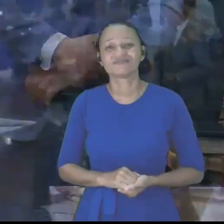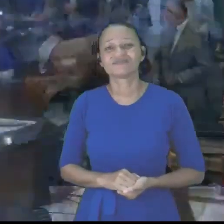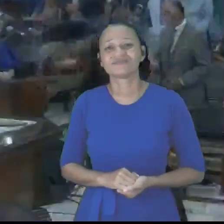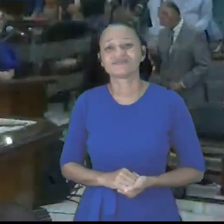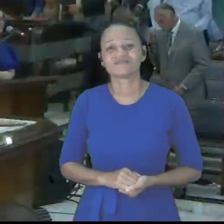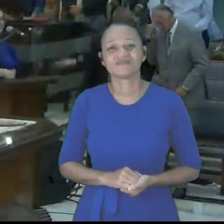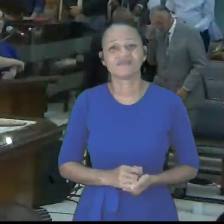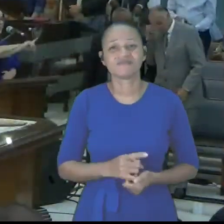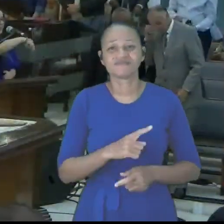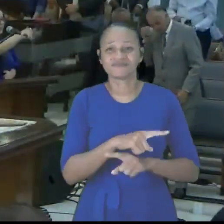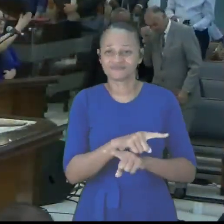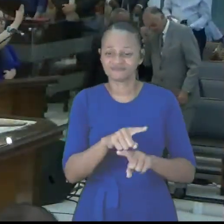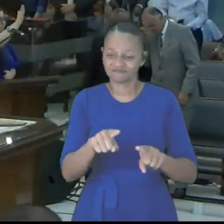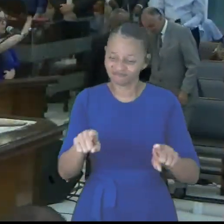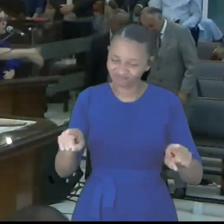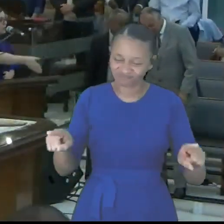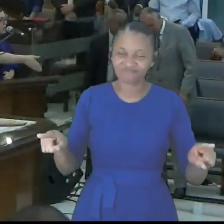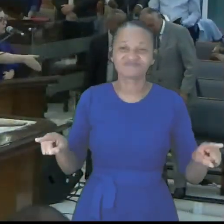Vós mesmos